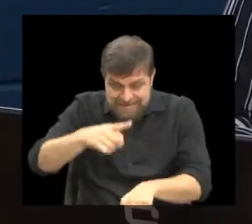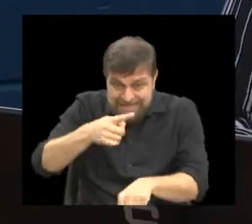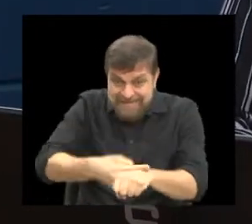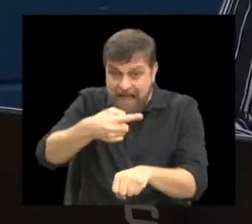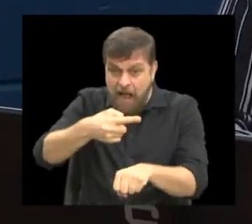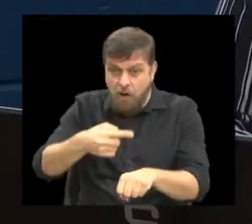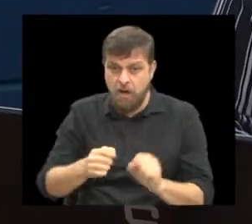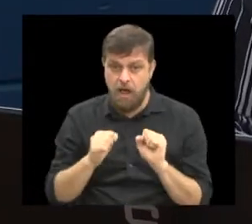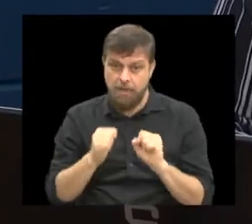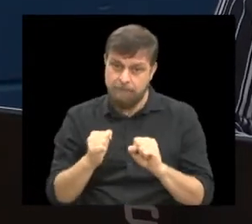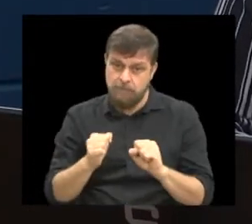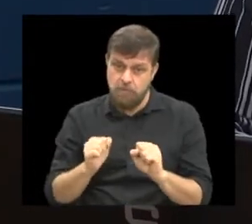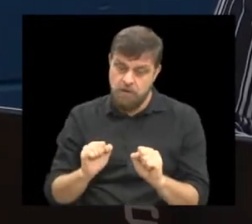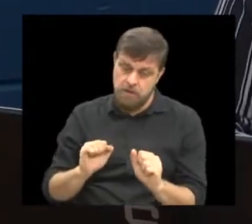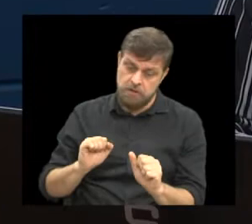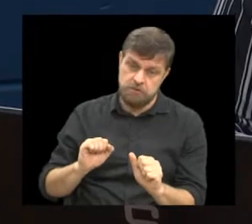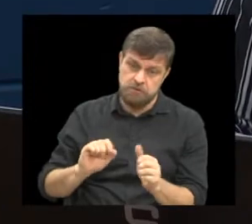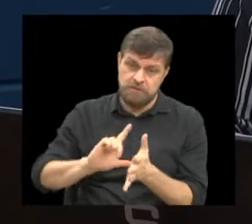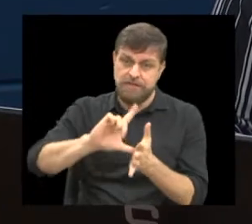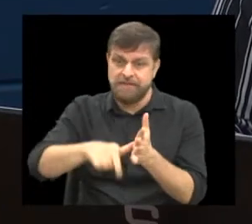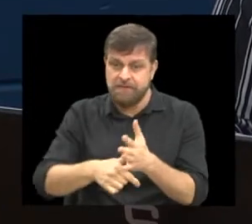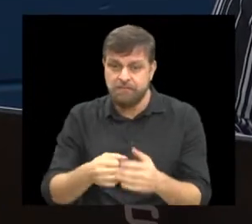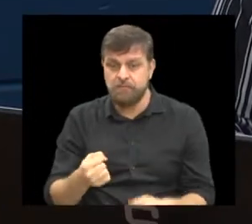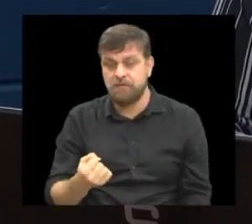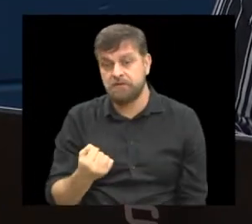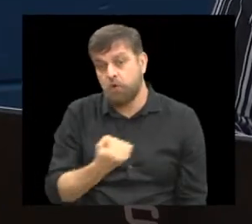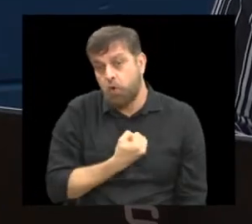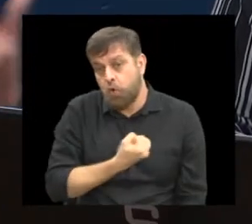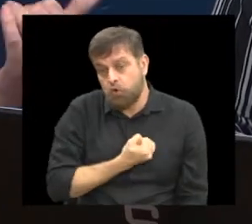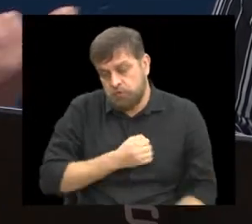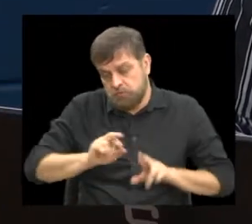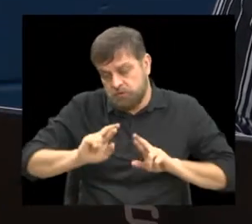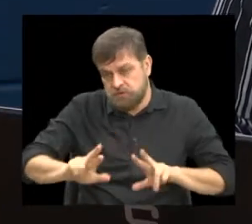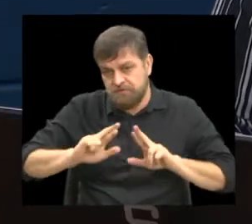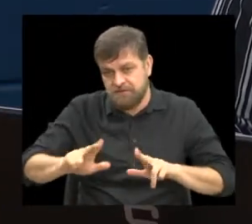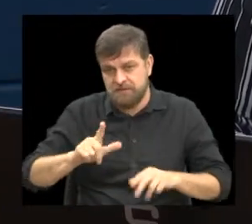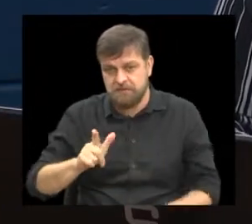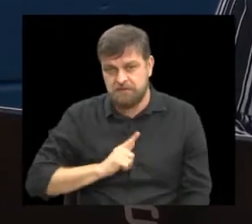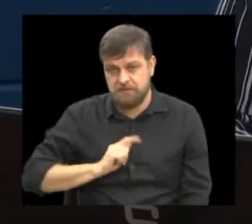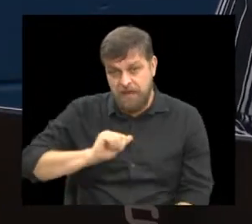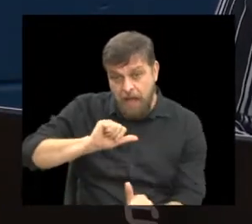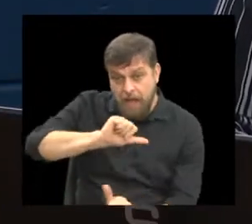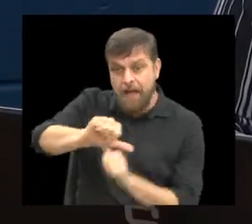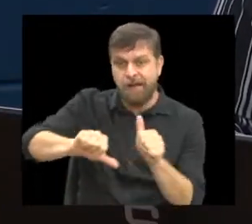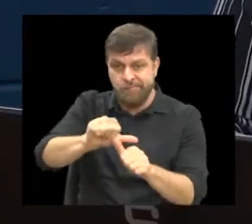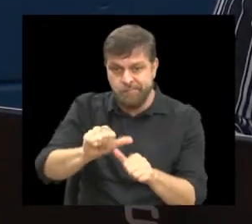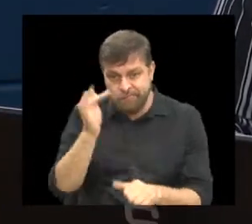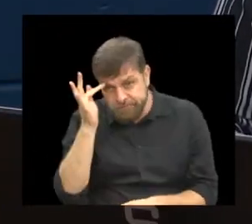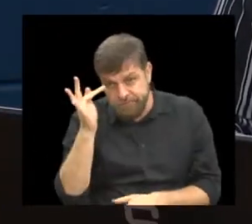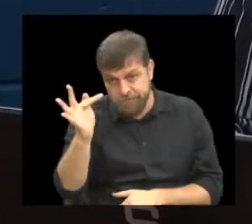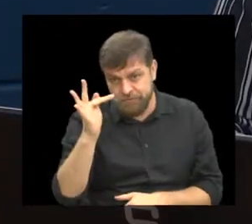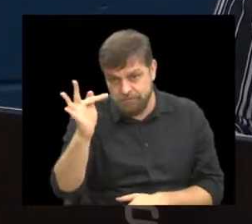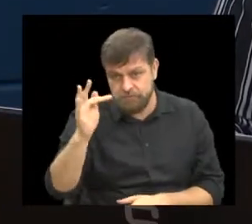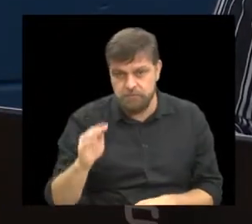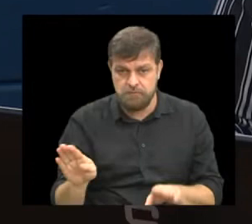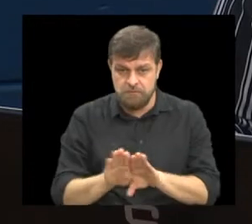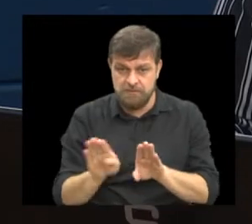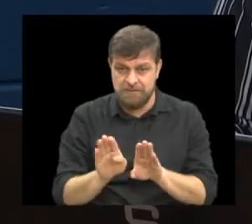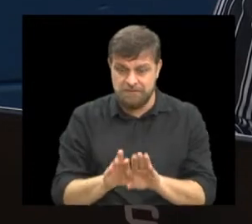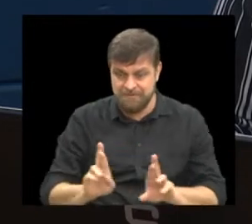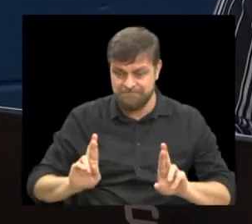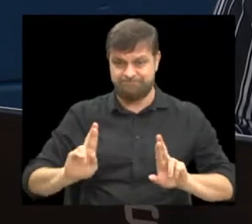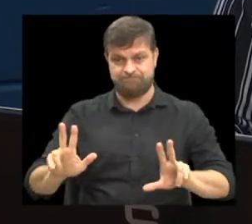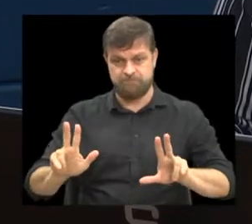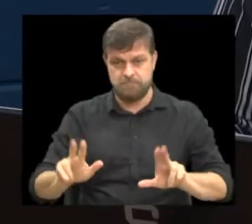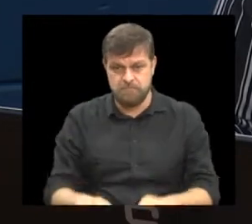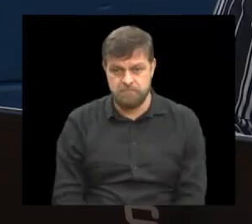momento, pode ser que na hora do CID-11 ou do DSM mais avançado, o espectro dele seja